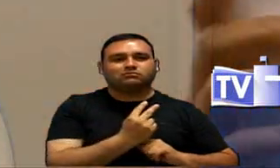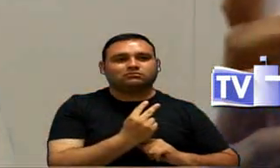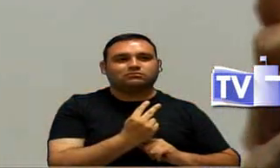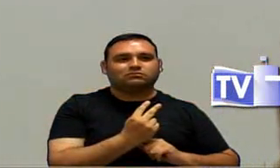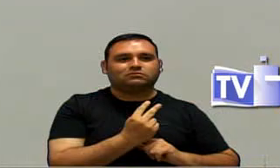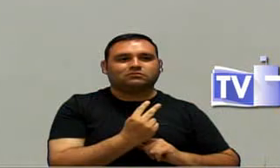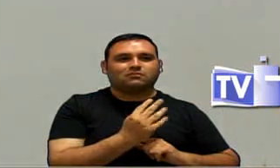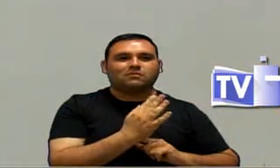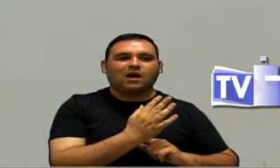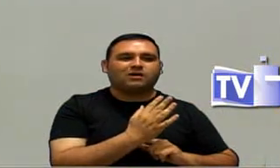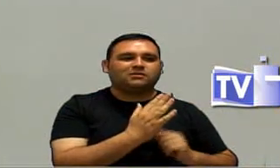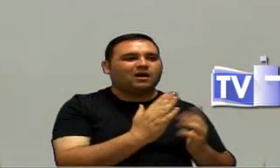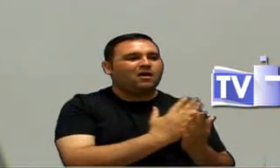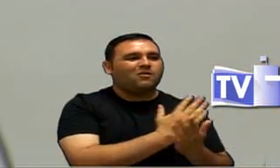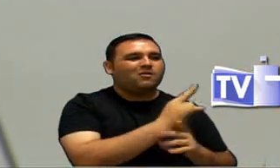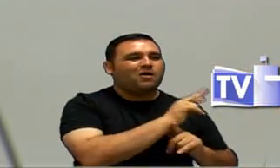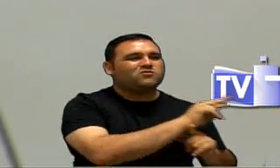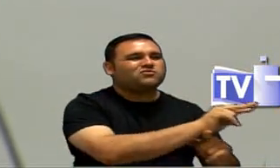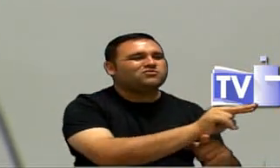não protegeu muitas.